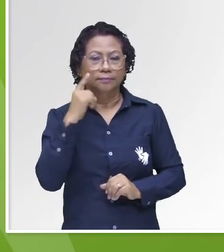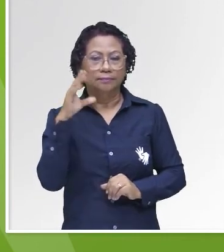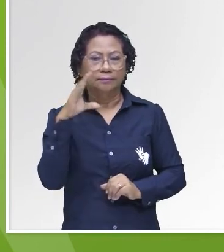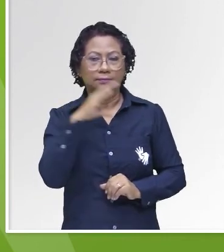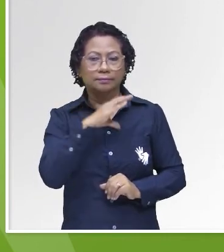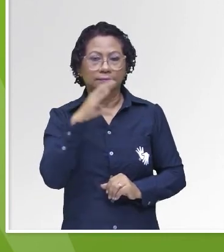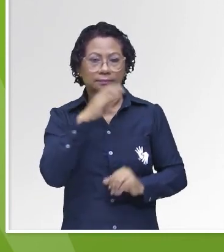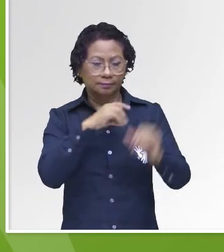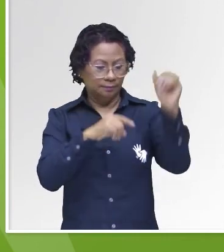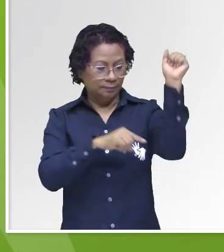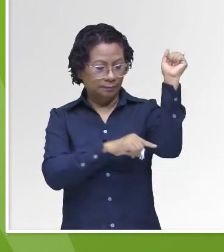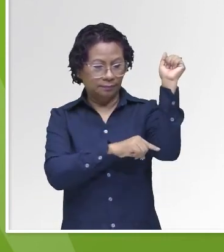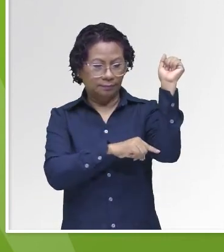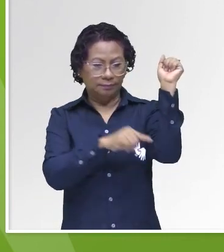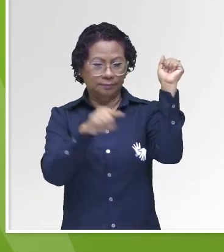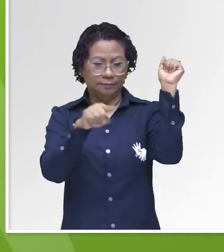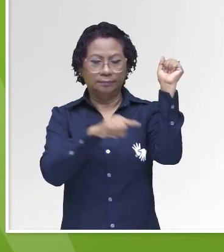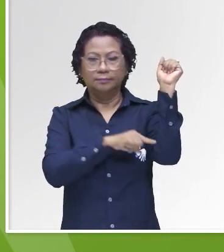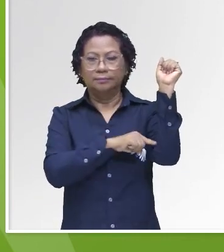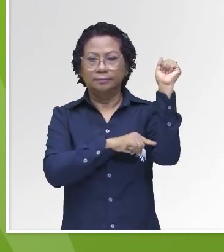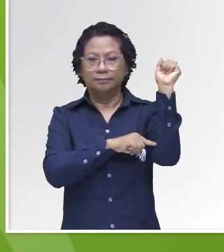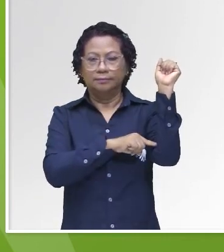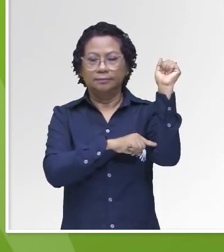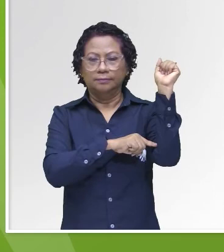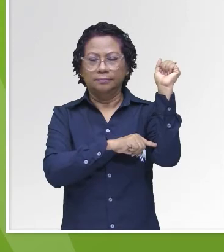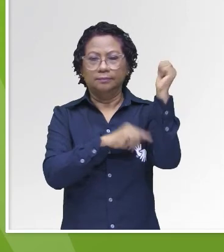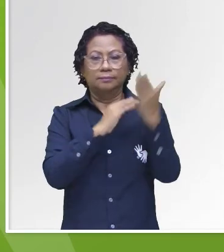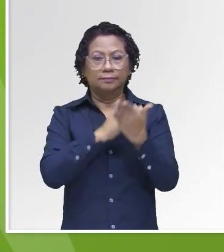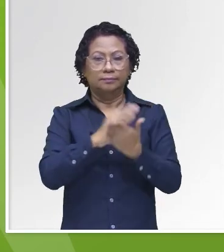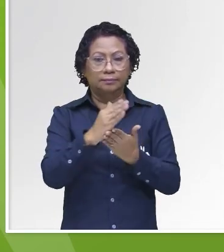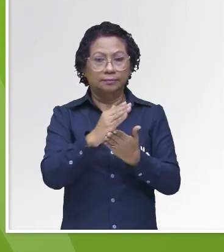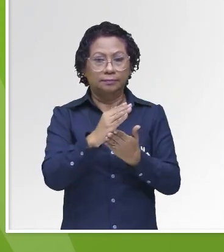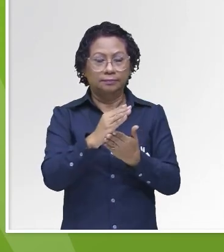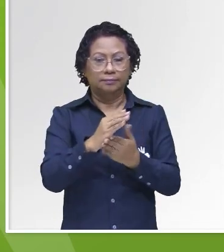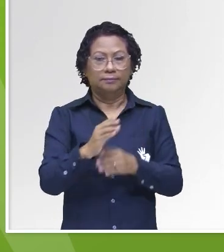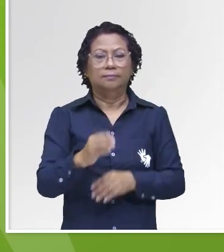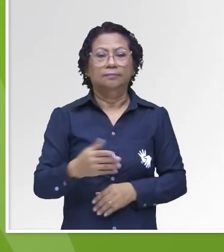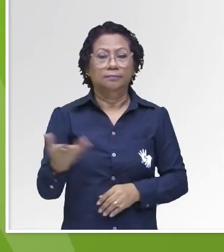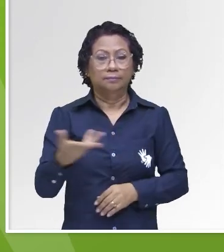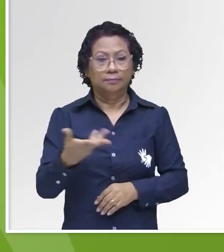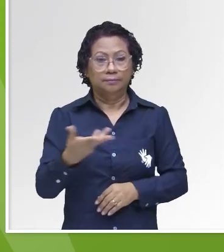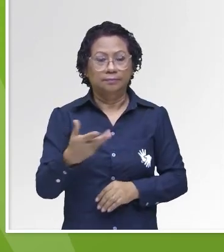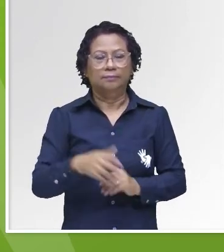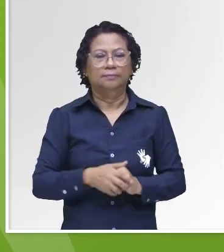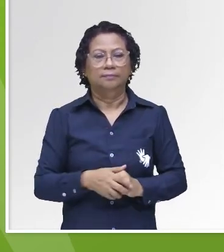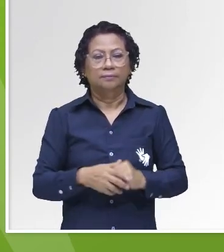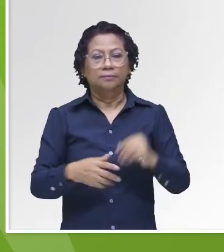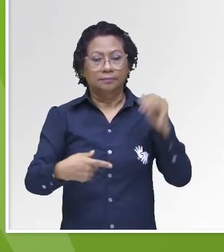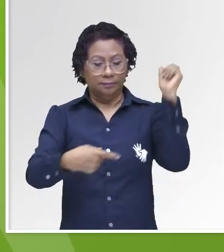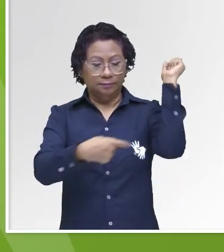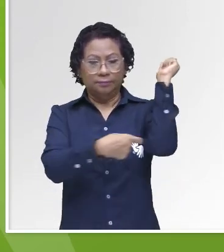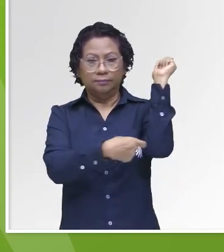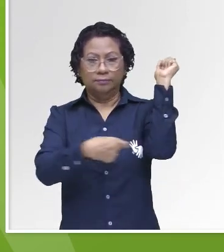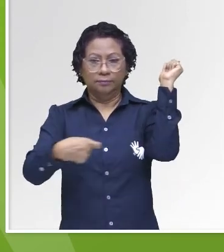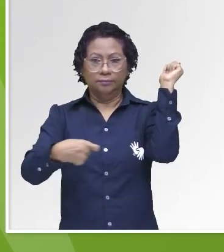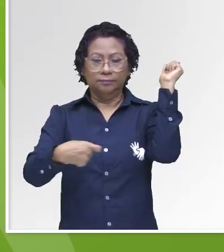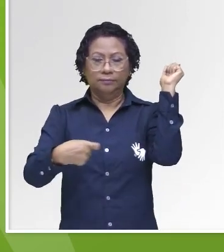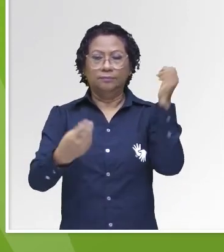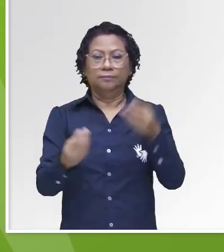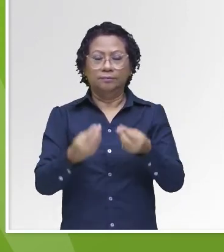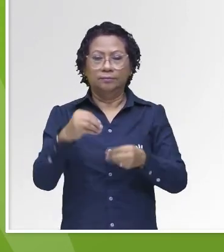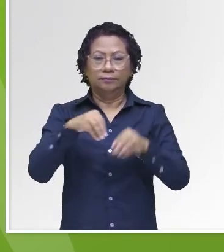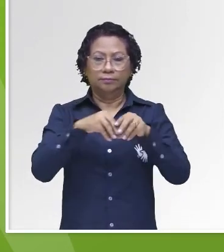inicial. Velocidade inicial. O x é a superfície da Terra, nós vamos chamar de solo aqui, tá? Para ficar mais